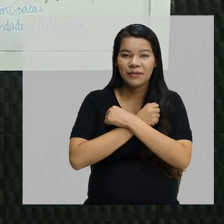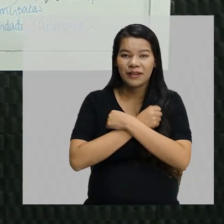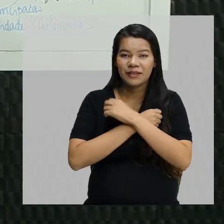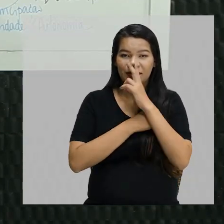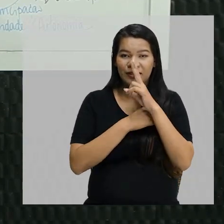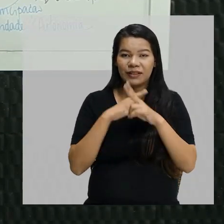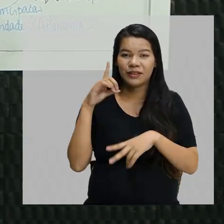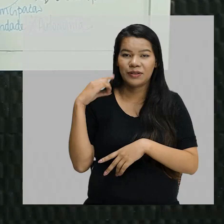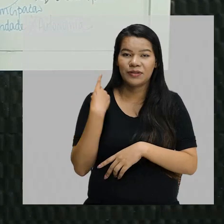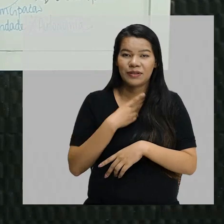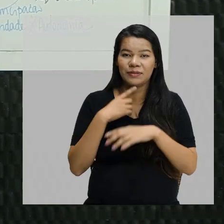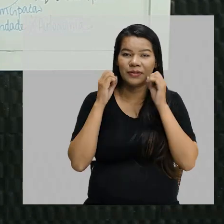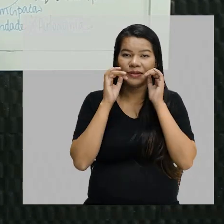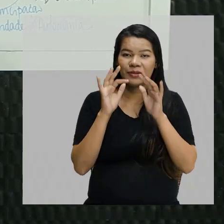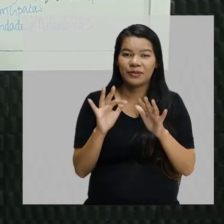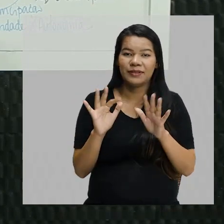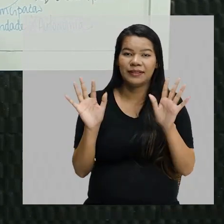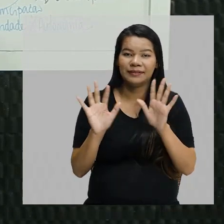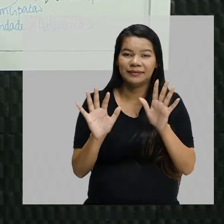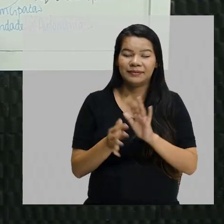Deus nos acompanhe e que tudo dê certo